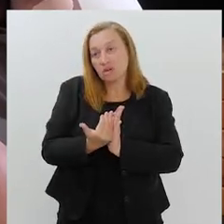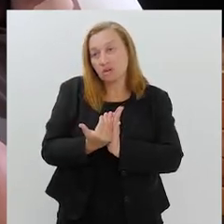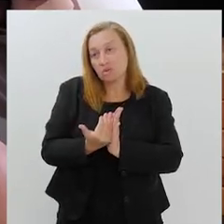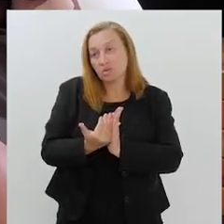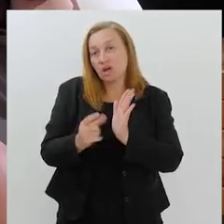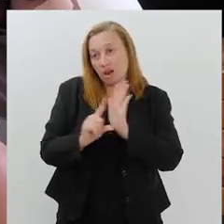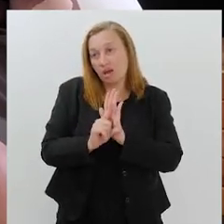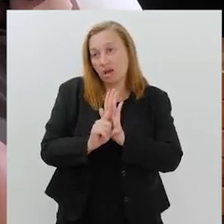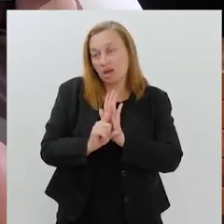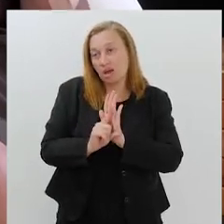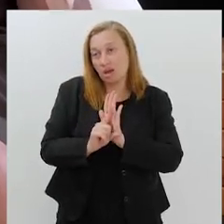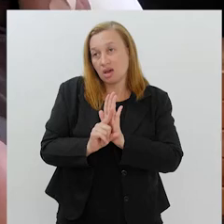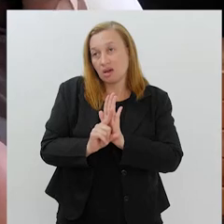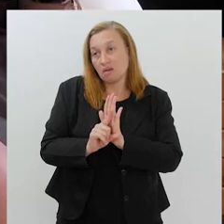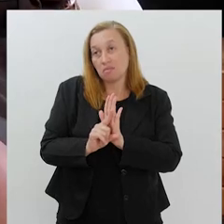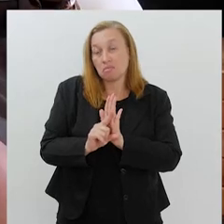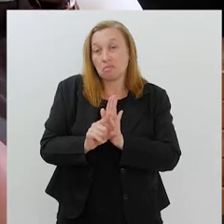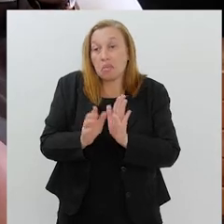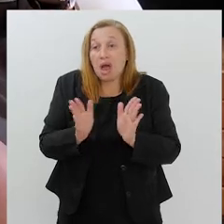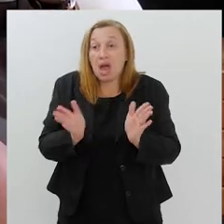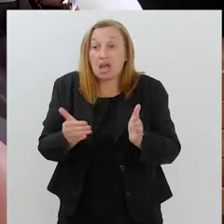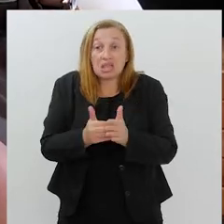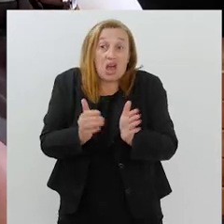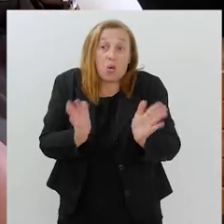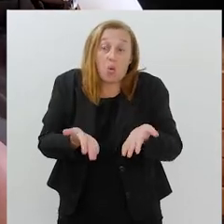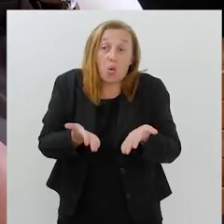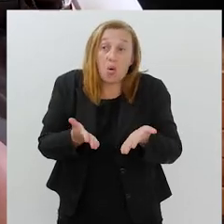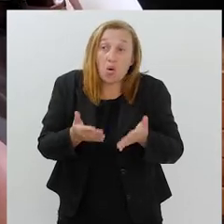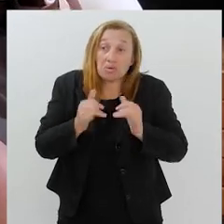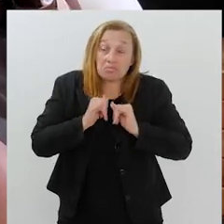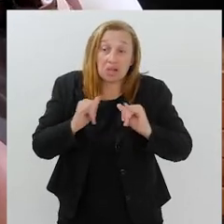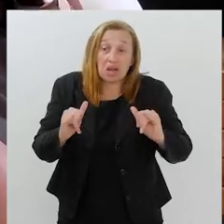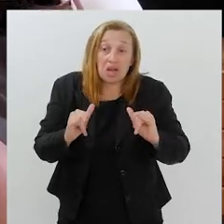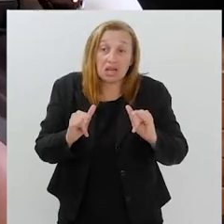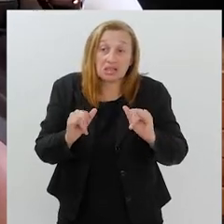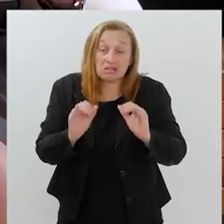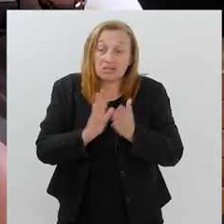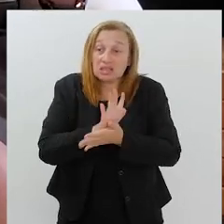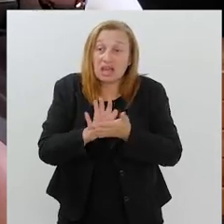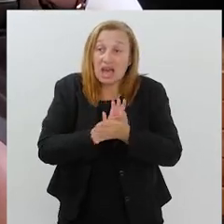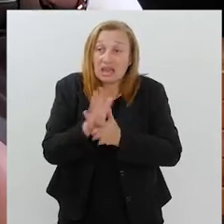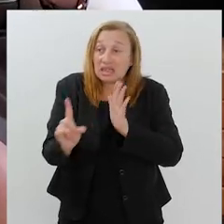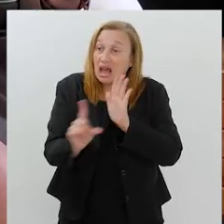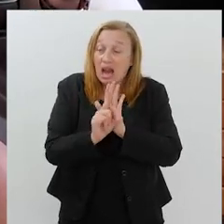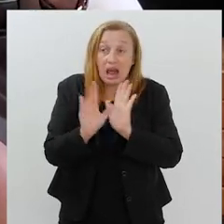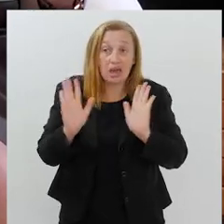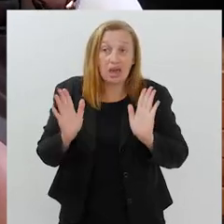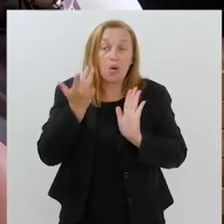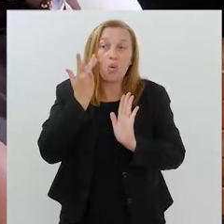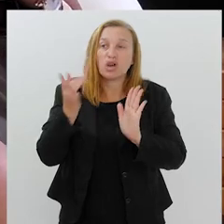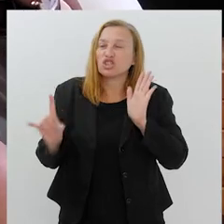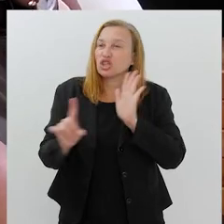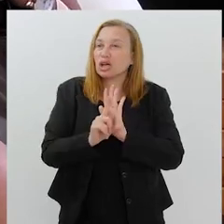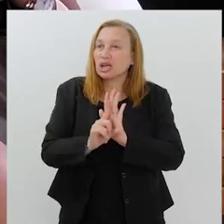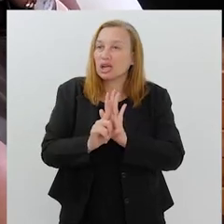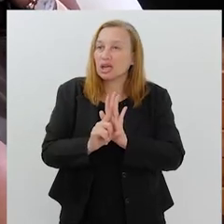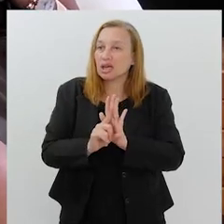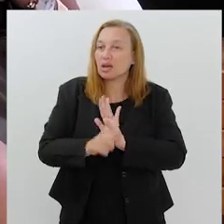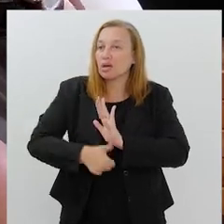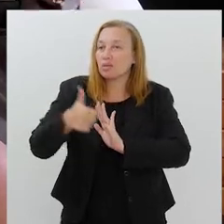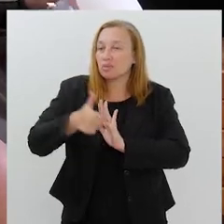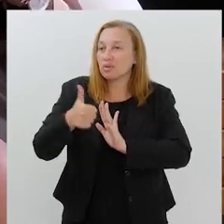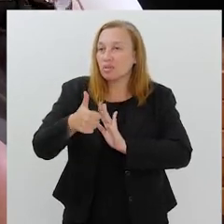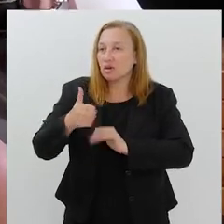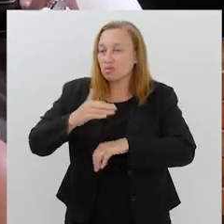desses dispositivos legais Por enquanto não se tem decisão nenhuma eh sobre declaração de inconstitucionalidade da Lei eu acho que a lei veio